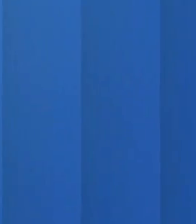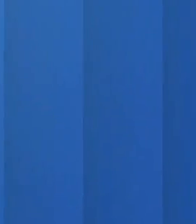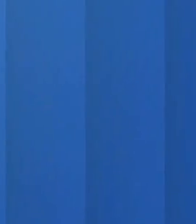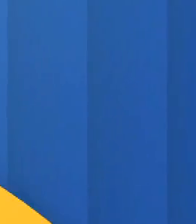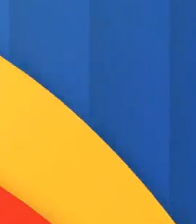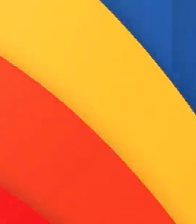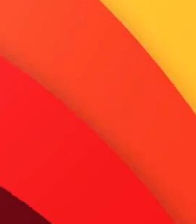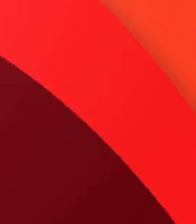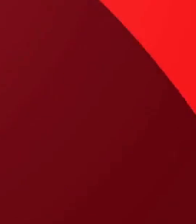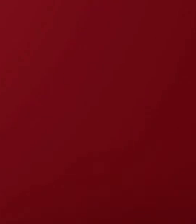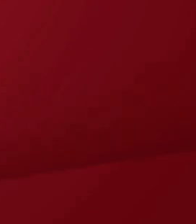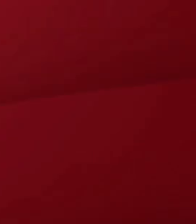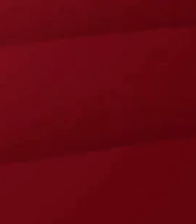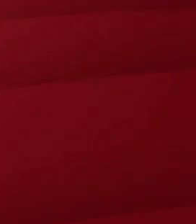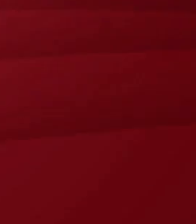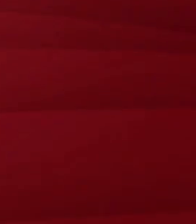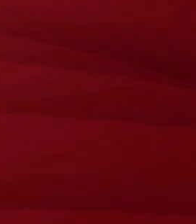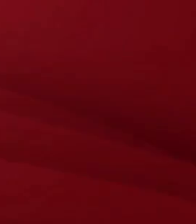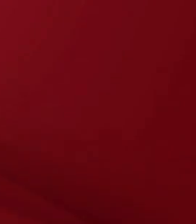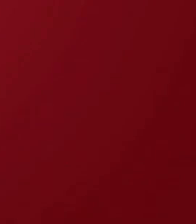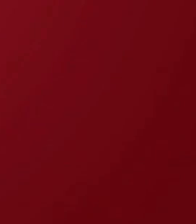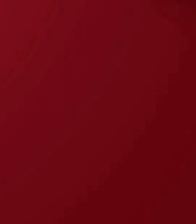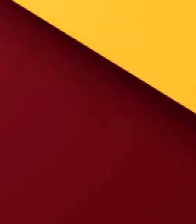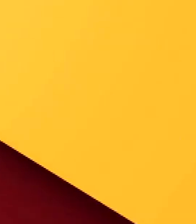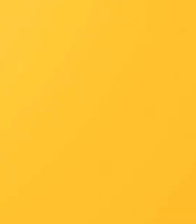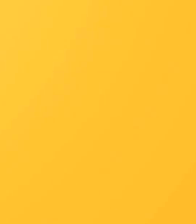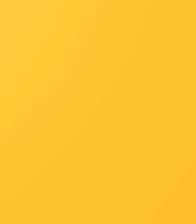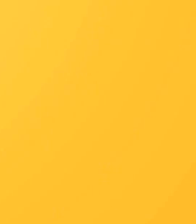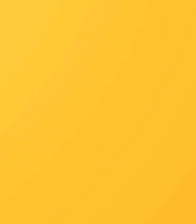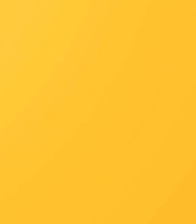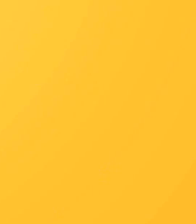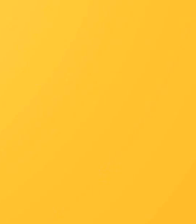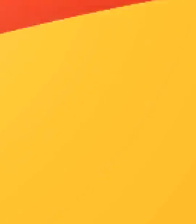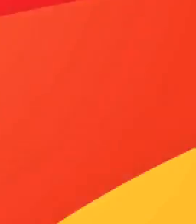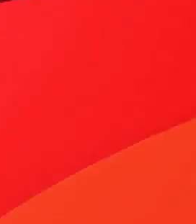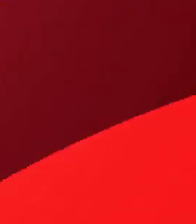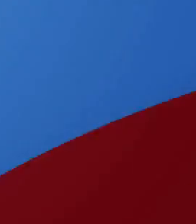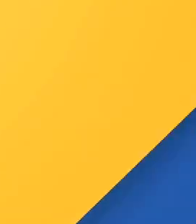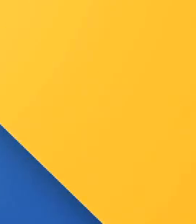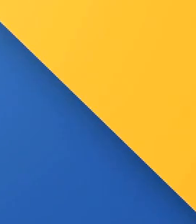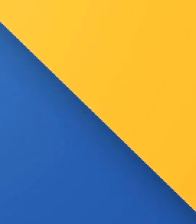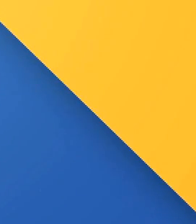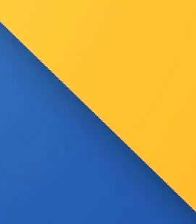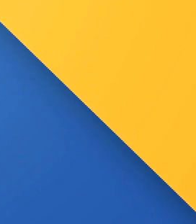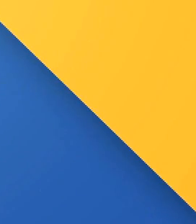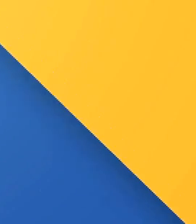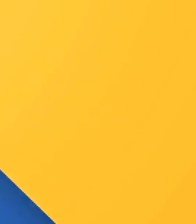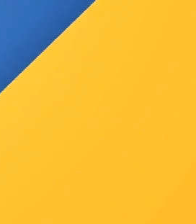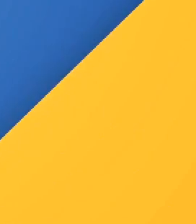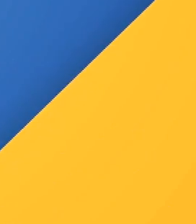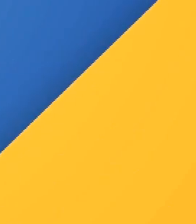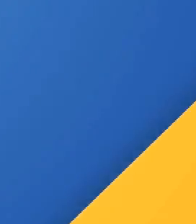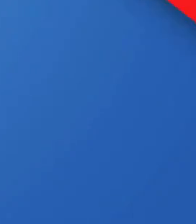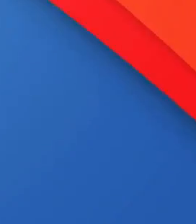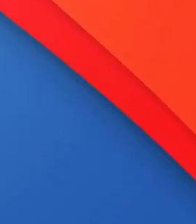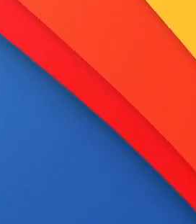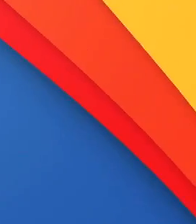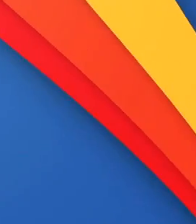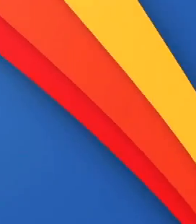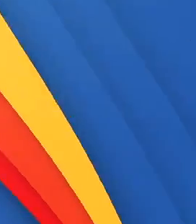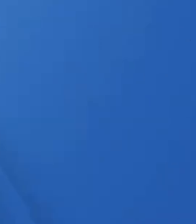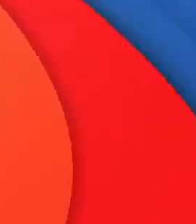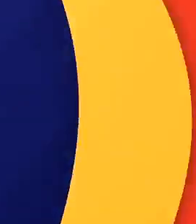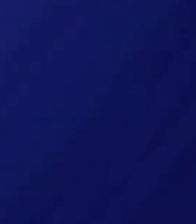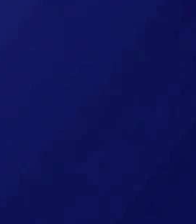Diferentes formas geométricas em cores fortes se movem, cortadas por linha branca, se transformam em ondas.